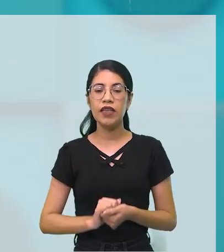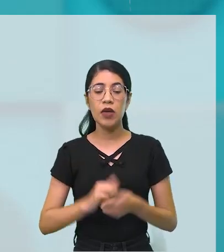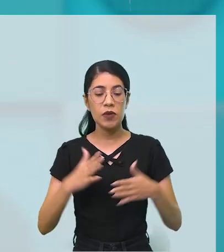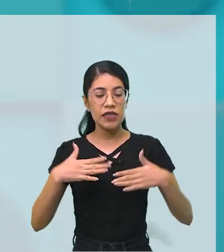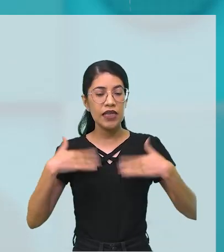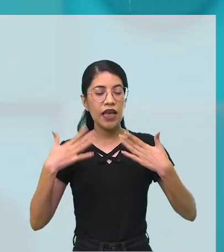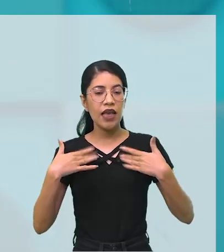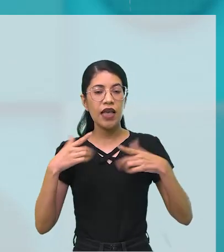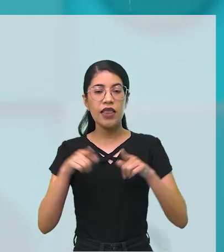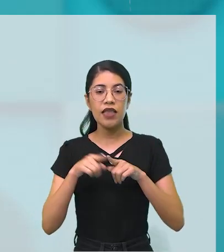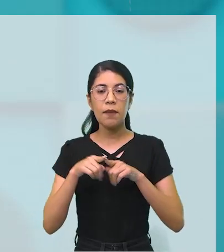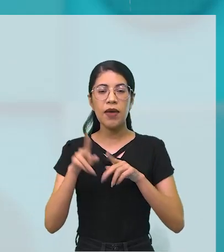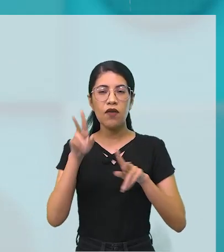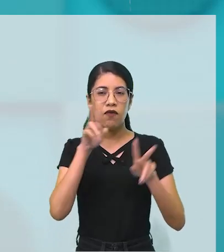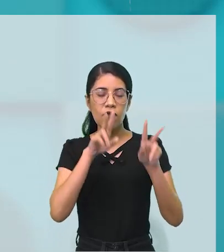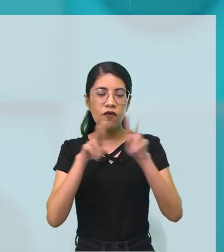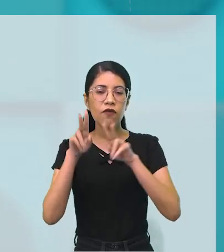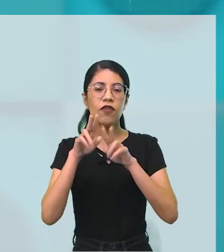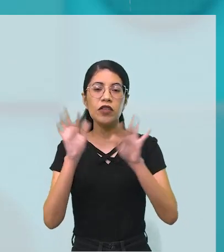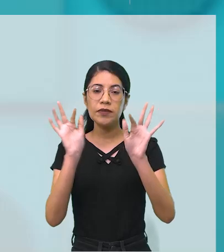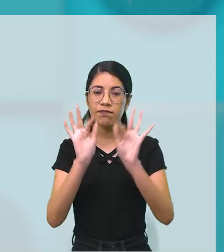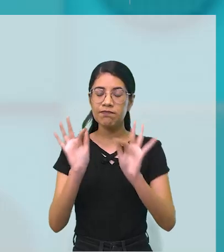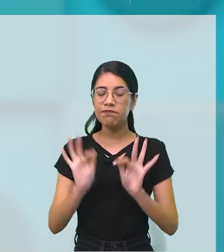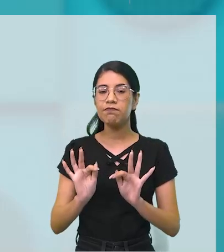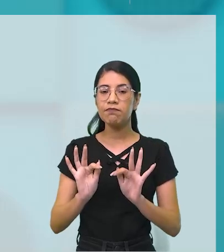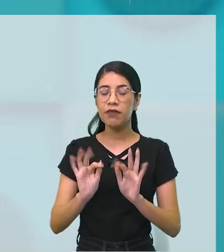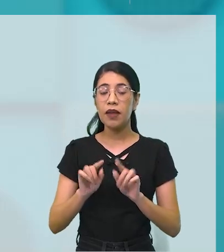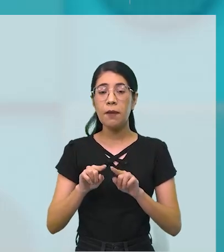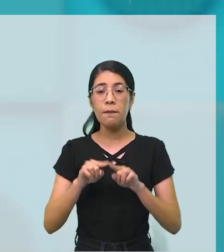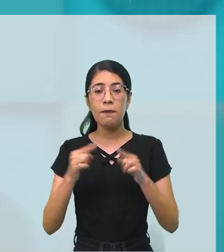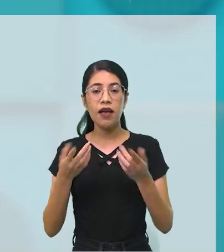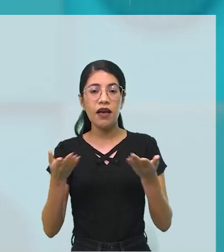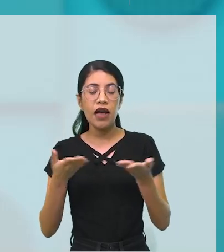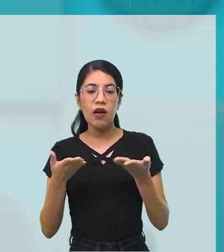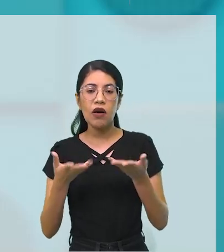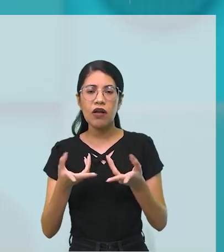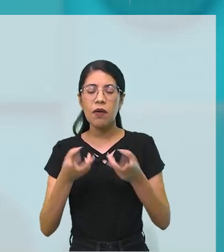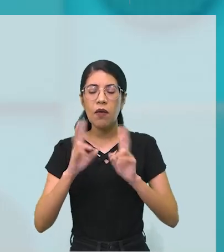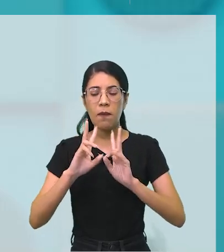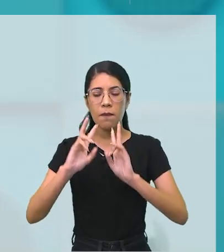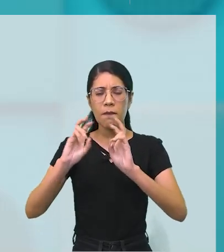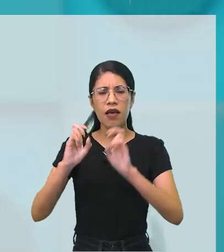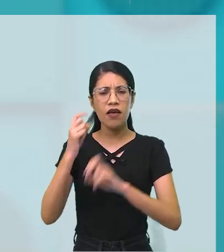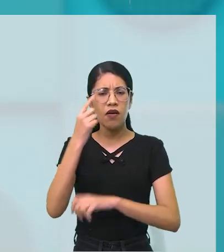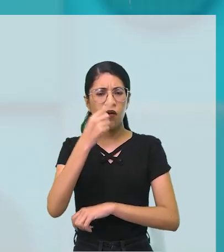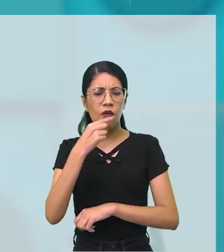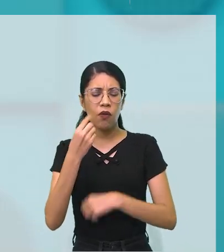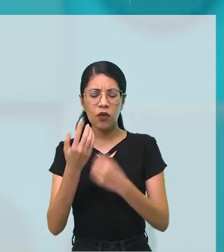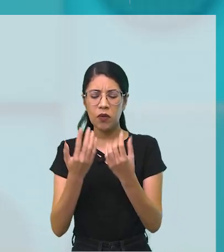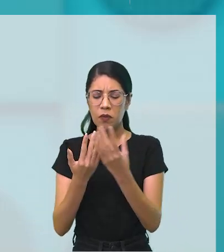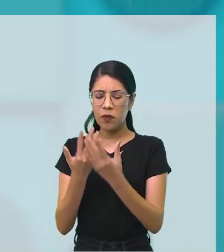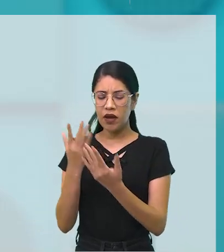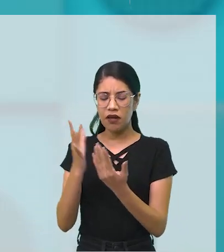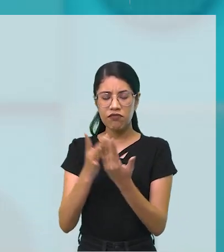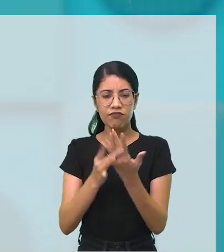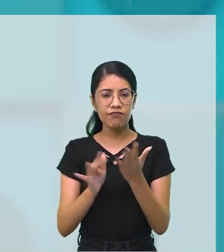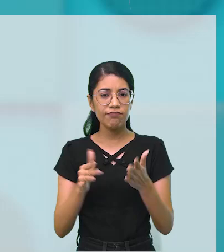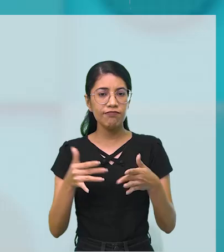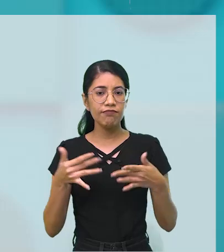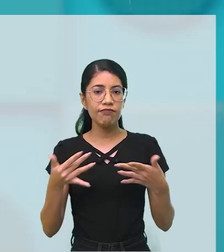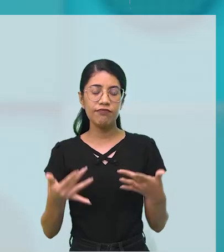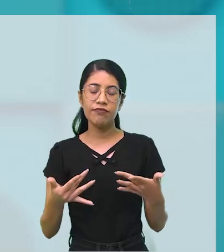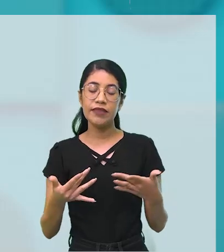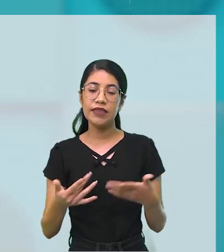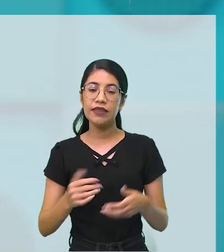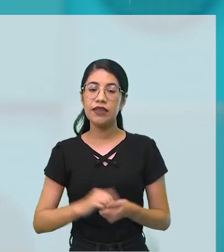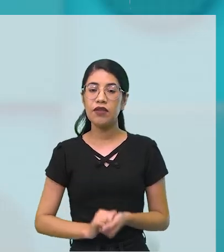alegria, o meu olhar brilhava. E agora, olha o meu rosto, olha as minhas mãos, né? Não